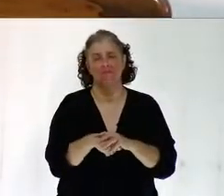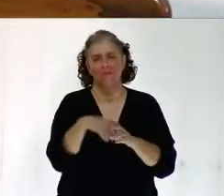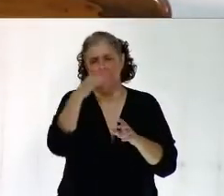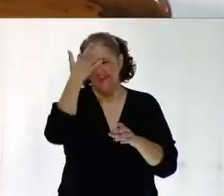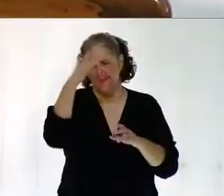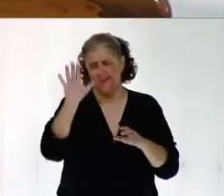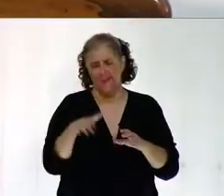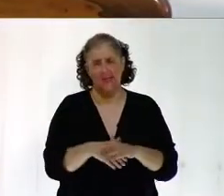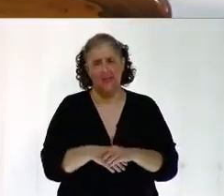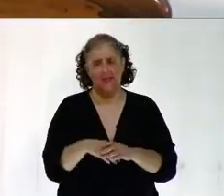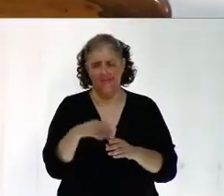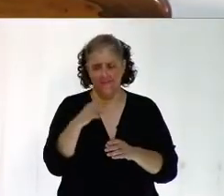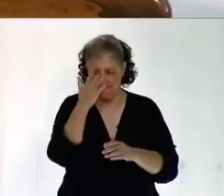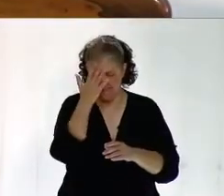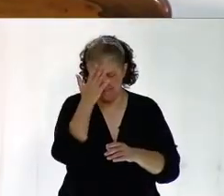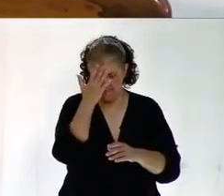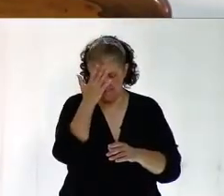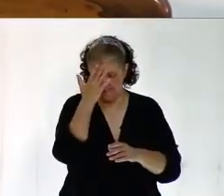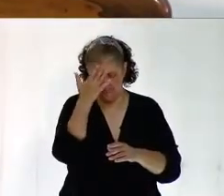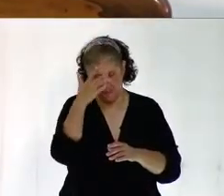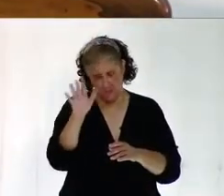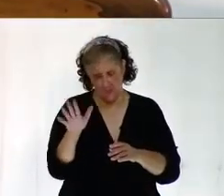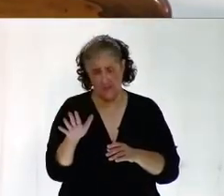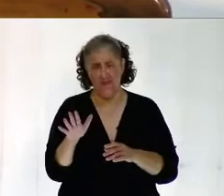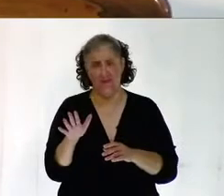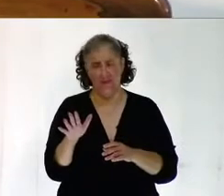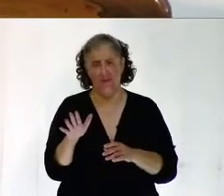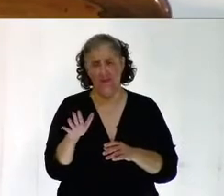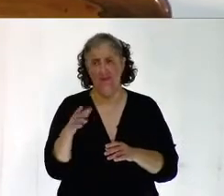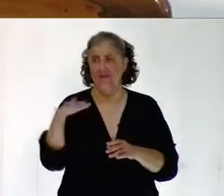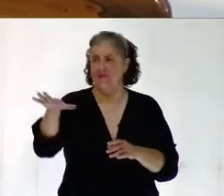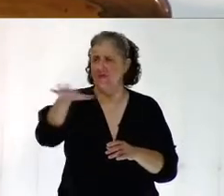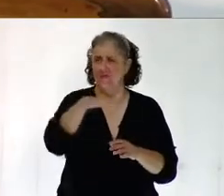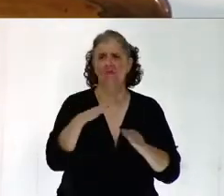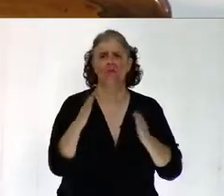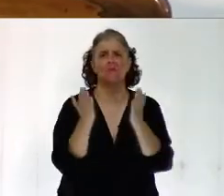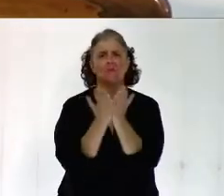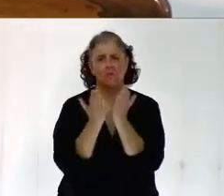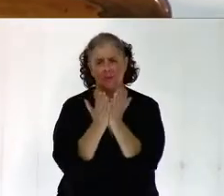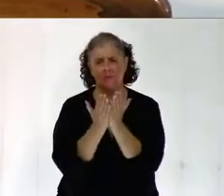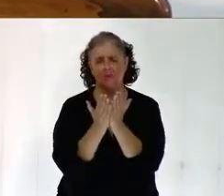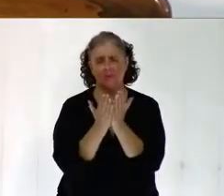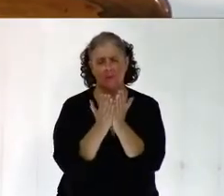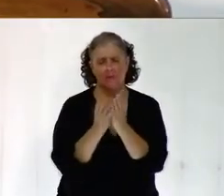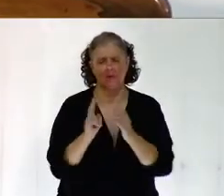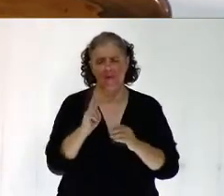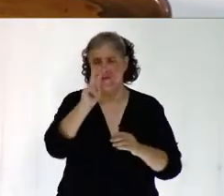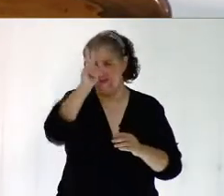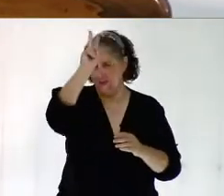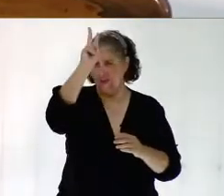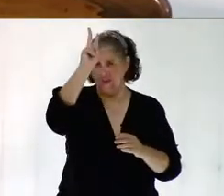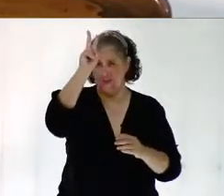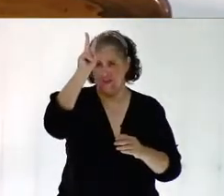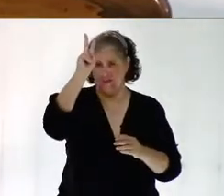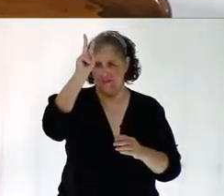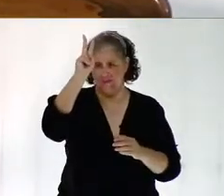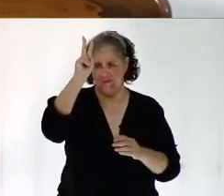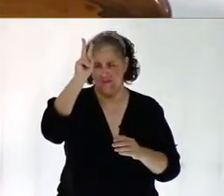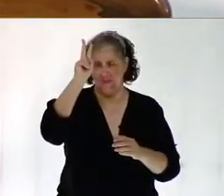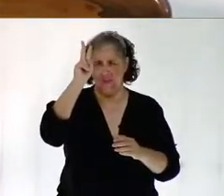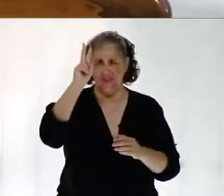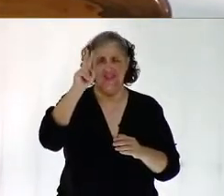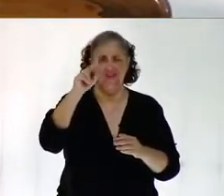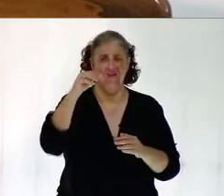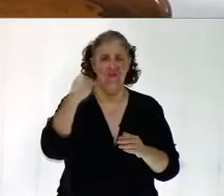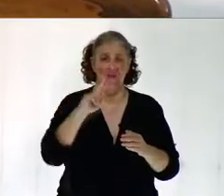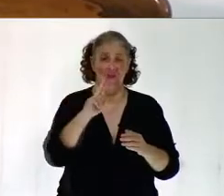temos dado o real valor eu não sei se tenhamos conseguido compreender